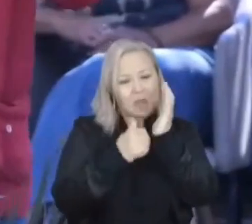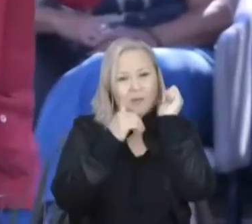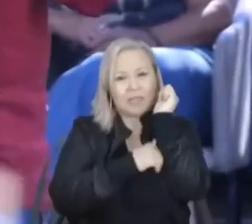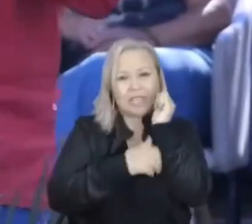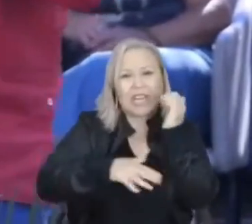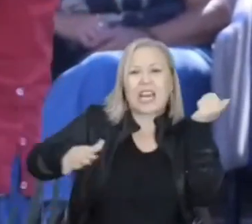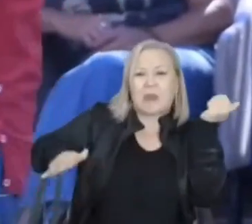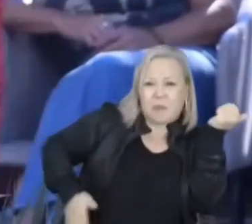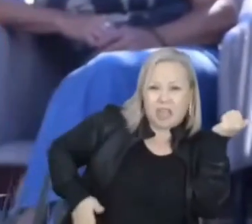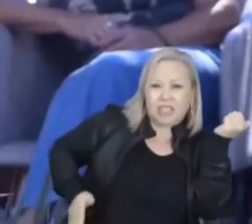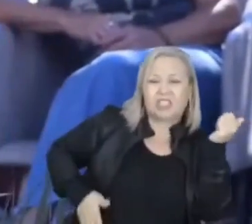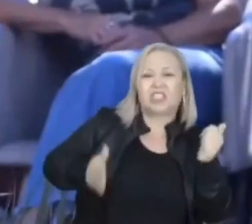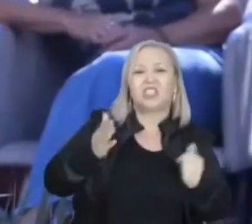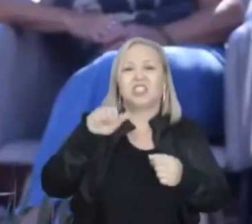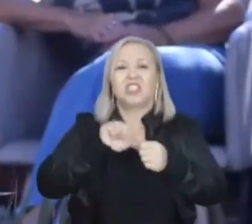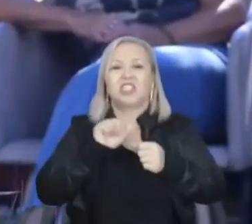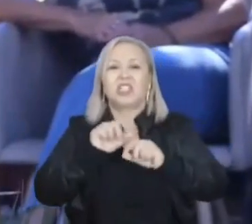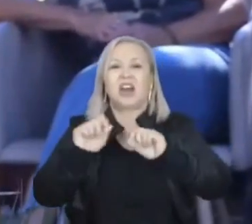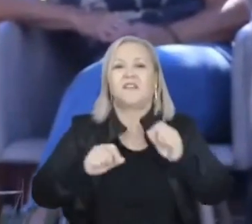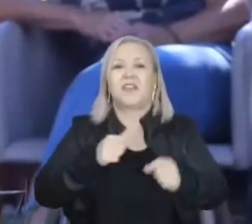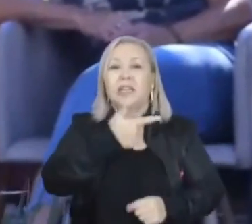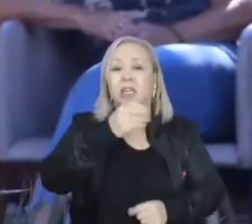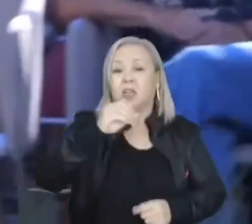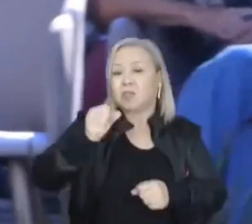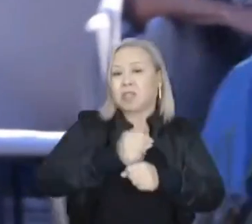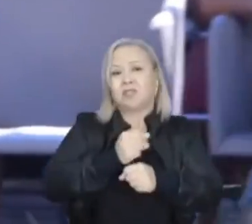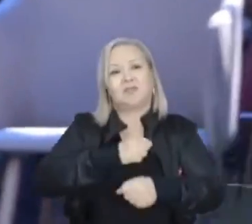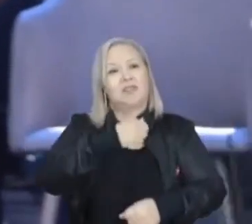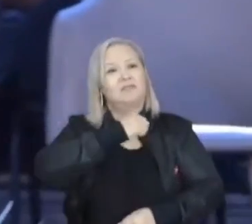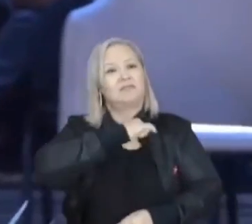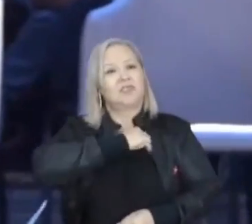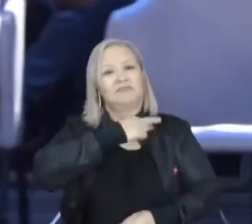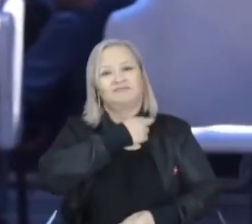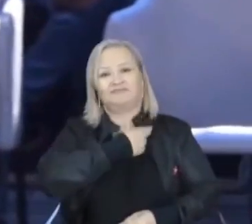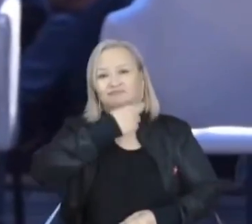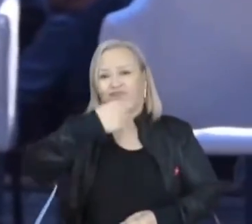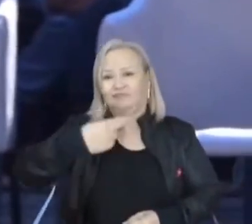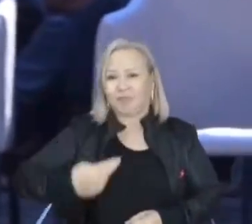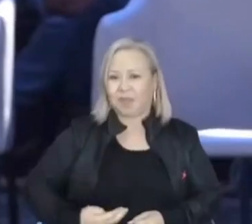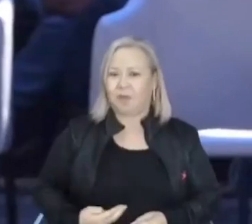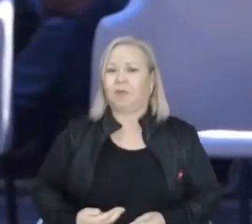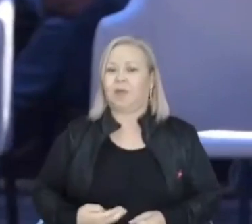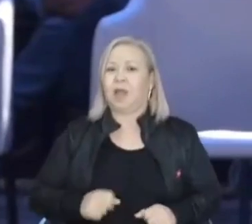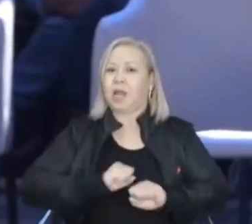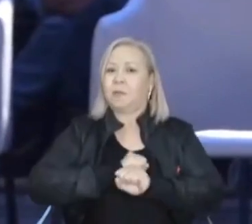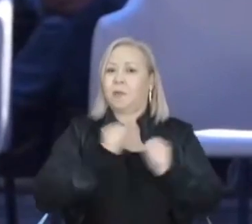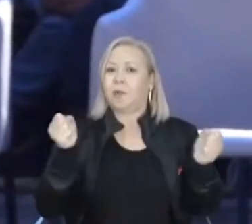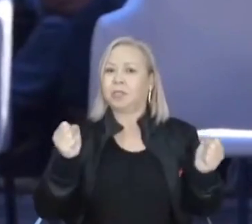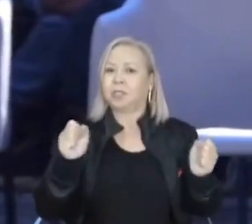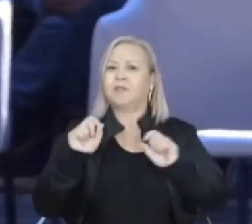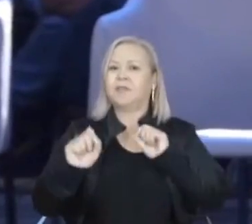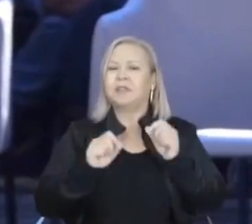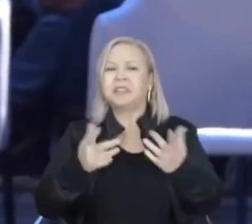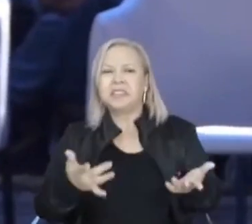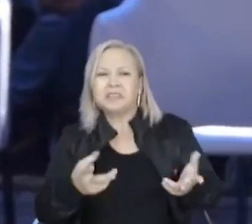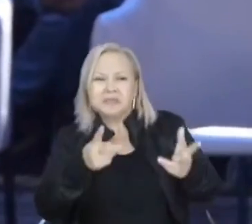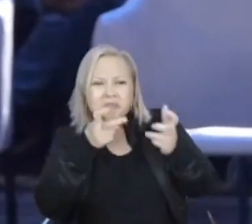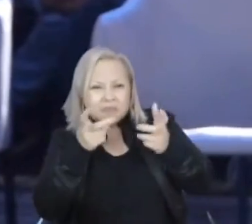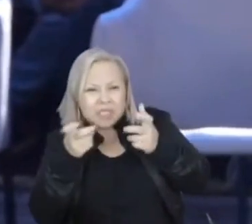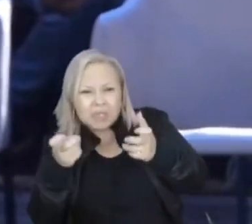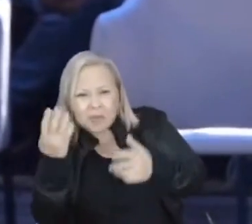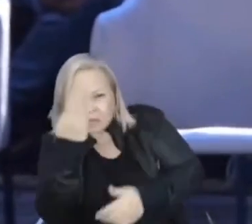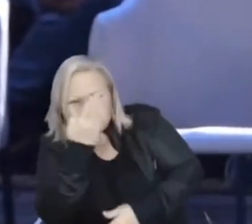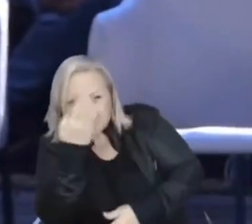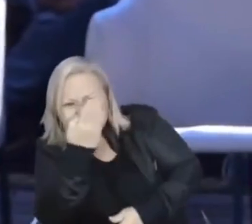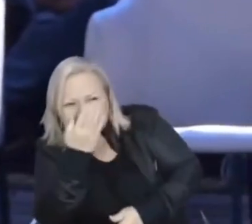feita em 200 anos de República. Não é possível que a gente não esteja percebendo isso. Por isso,